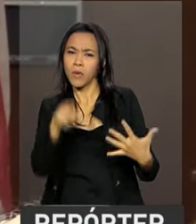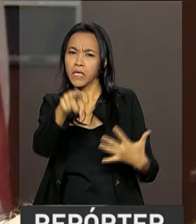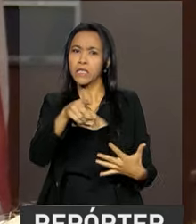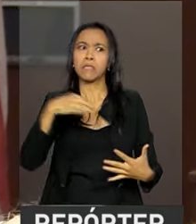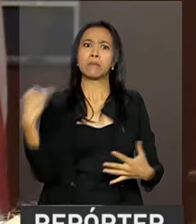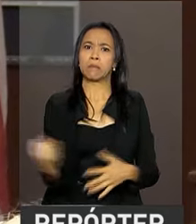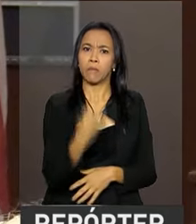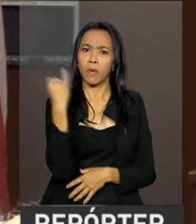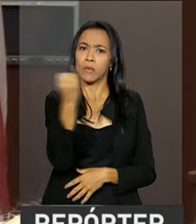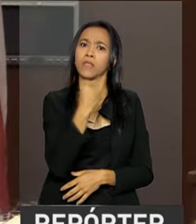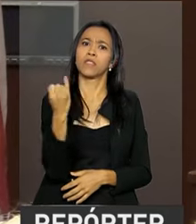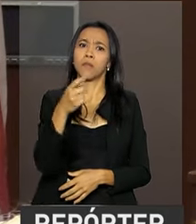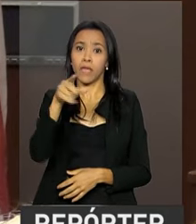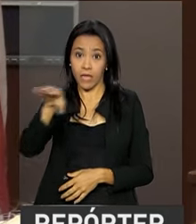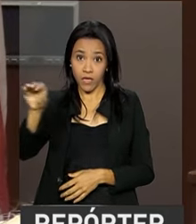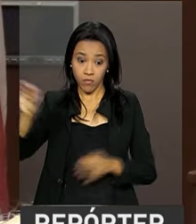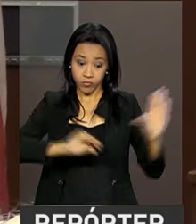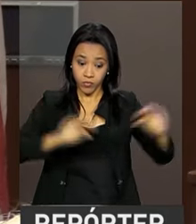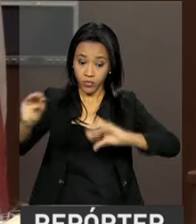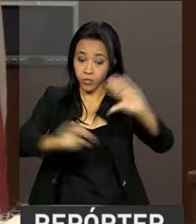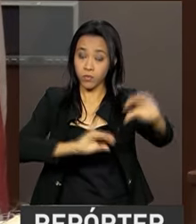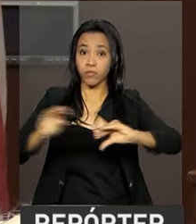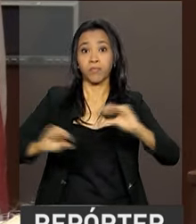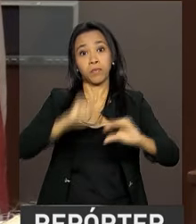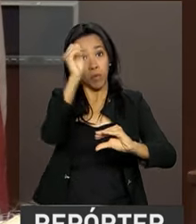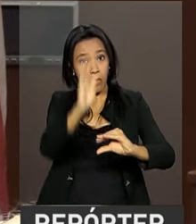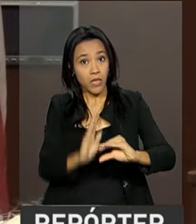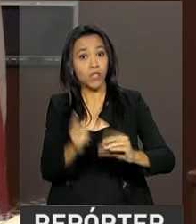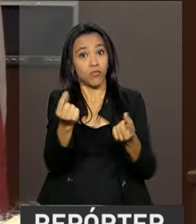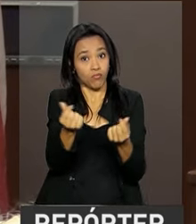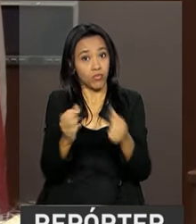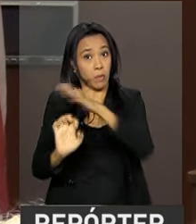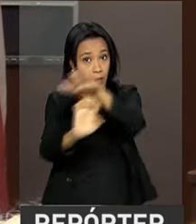para os investidores voltarem a olhar para o